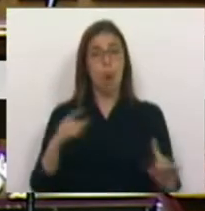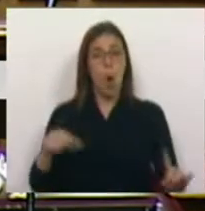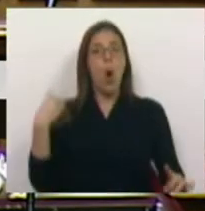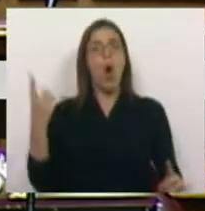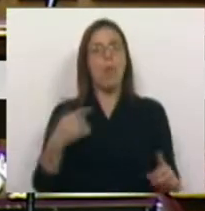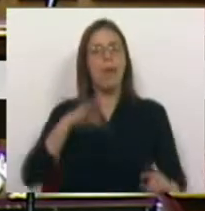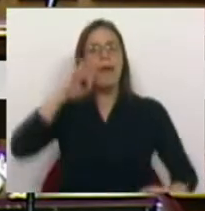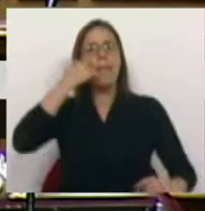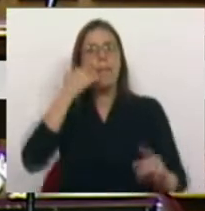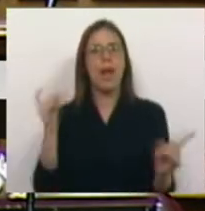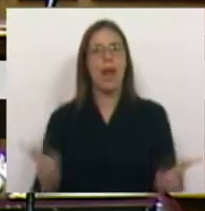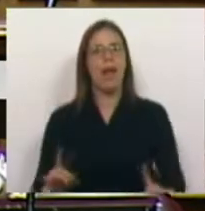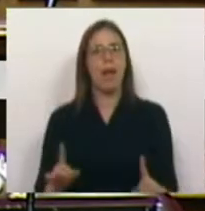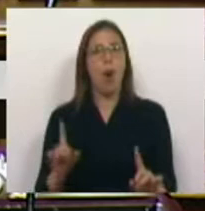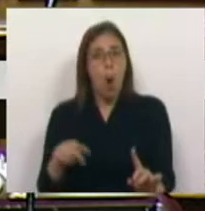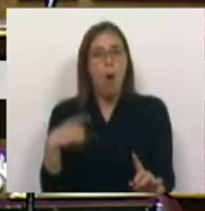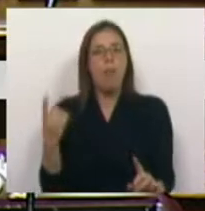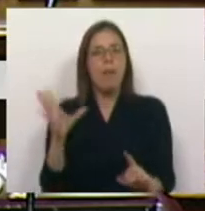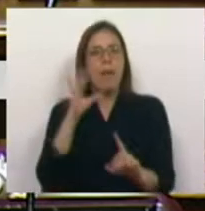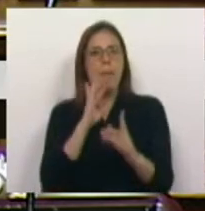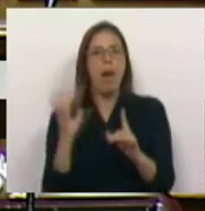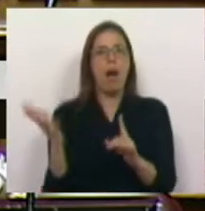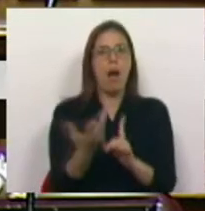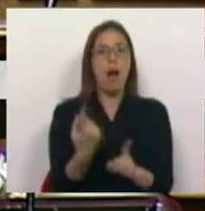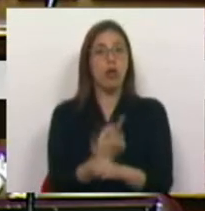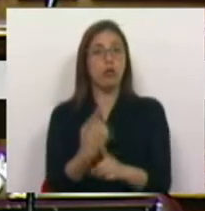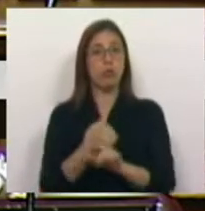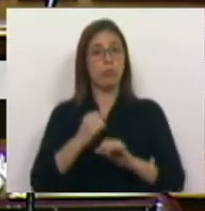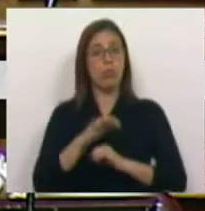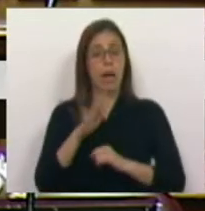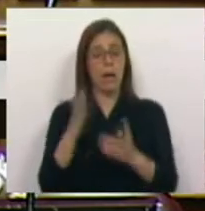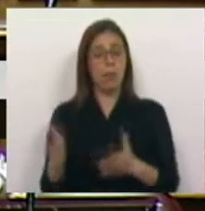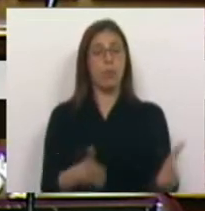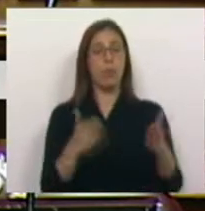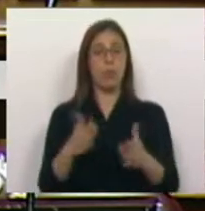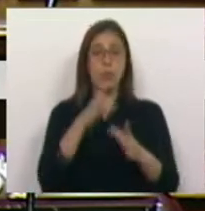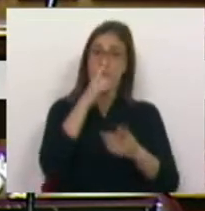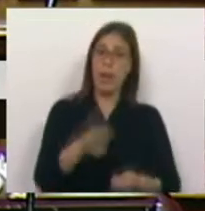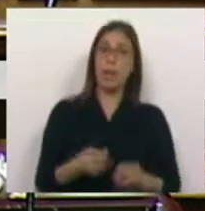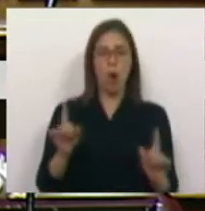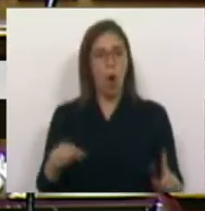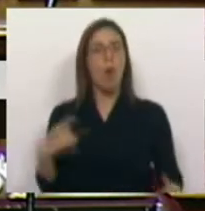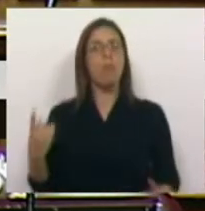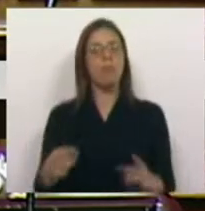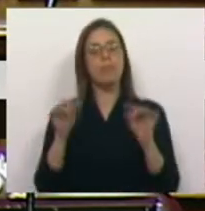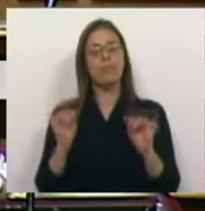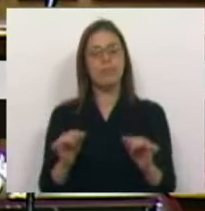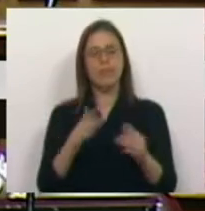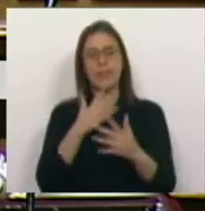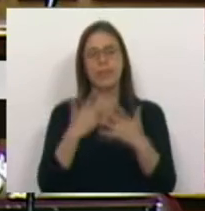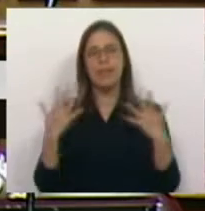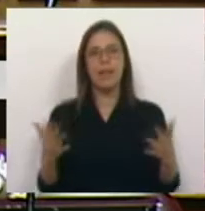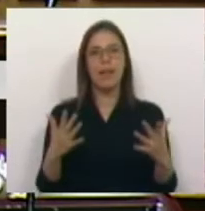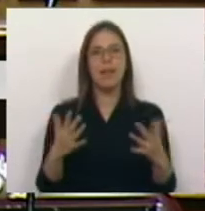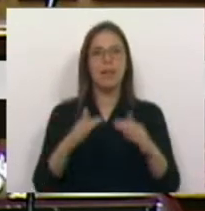estaríamos a desperdiçar parte mais ampla do nosso tecido produtivo na agricultura. Estas